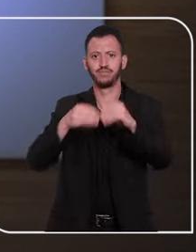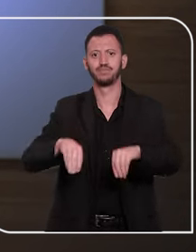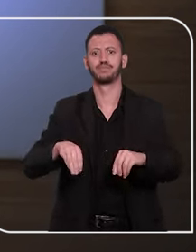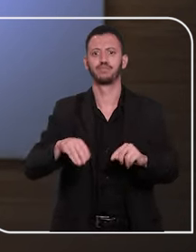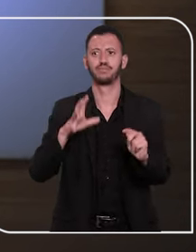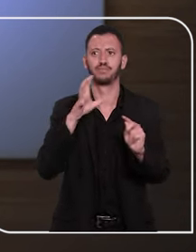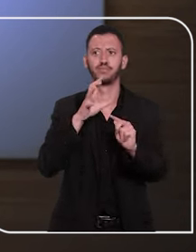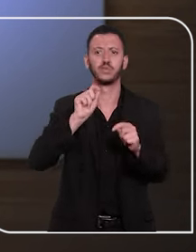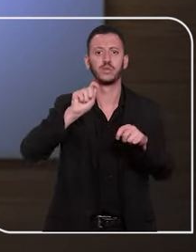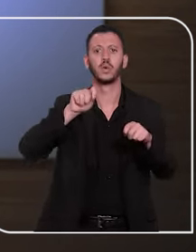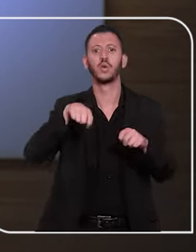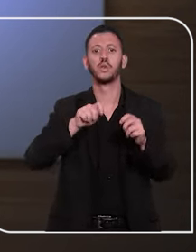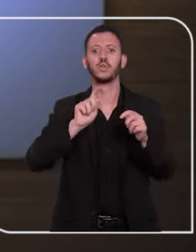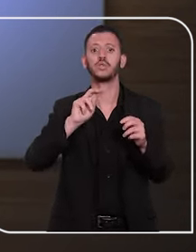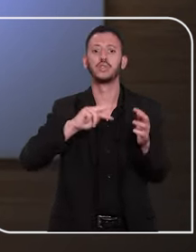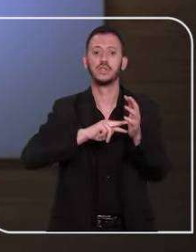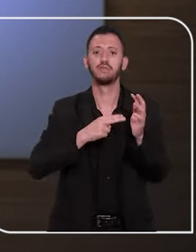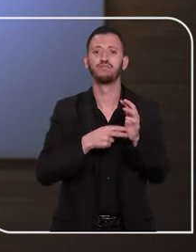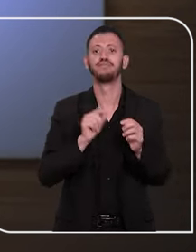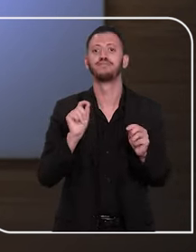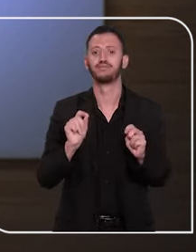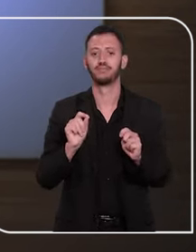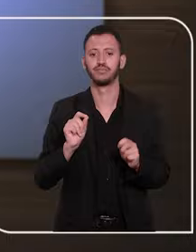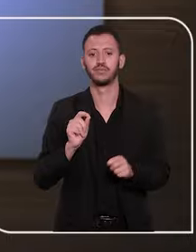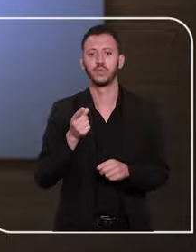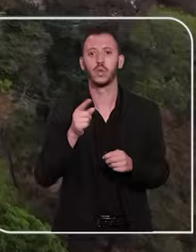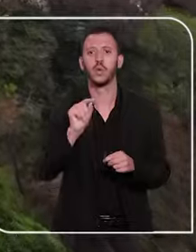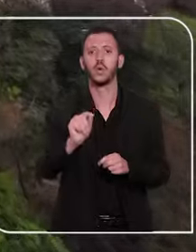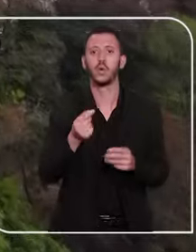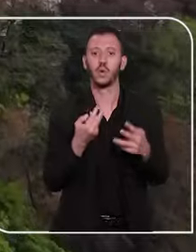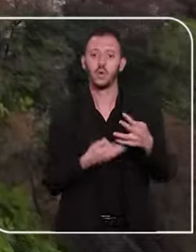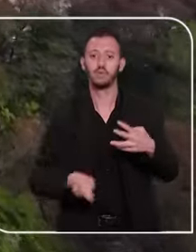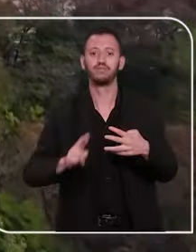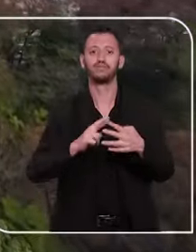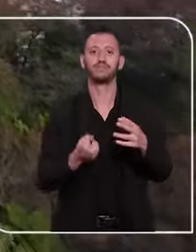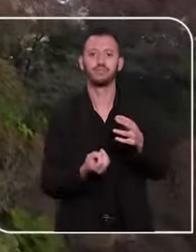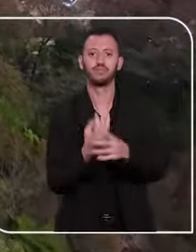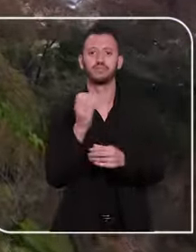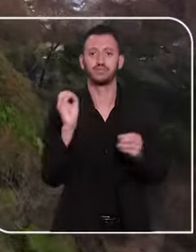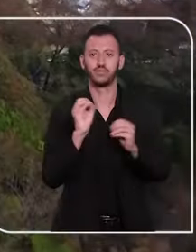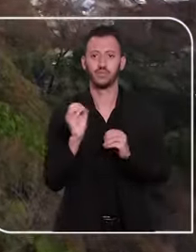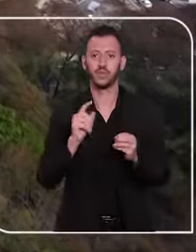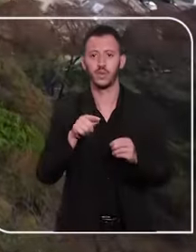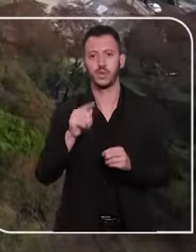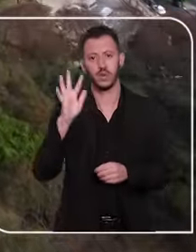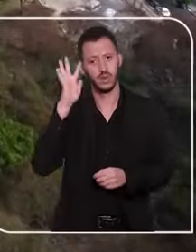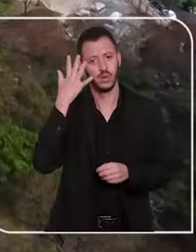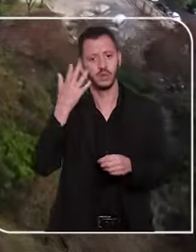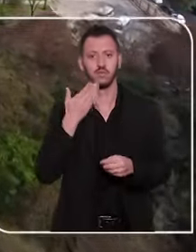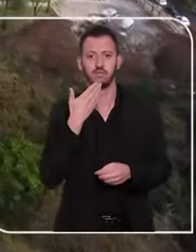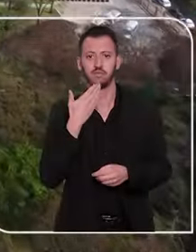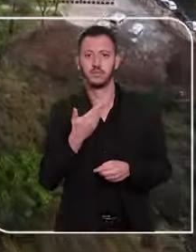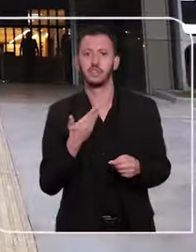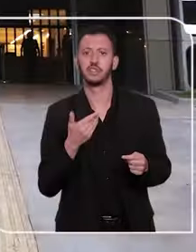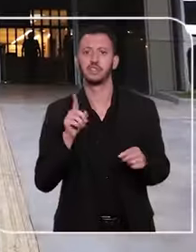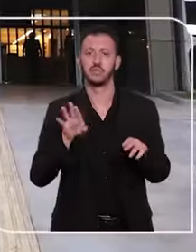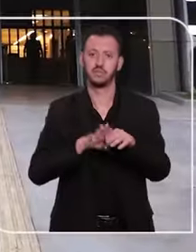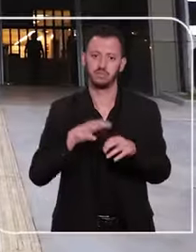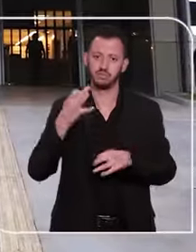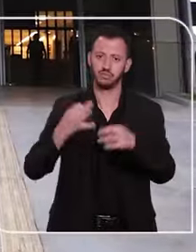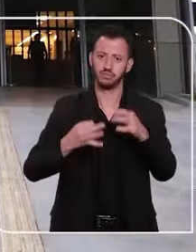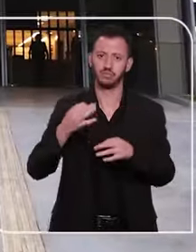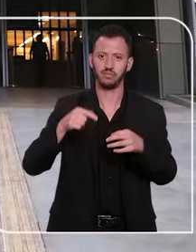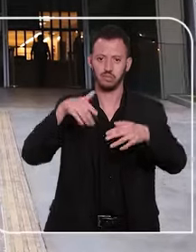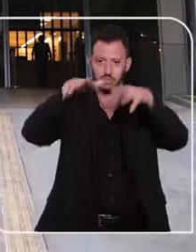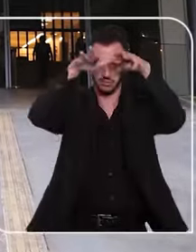dano moral in reís que significa dano presumido o recurso analisado teve origem em incidente de resolução de demandas